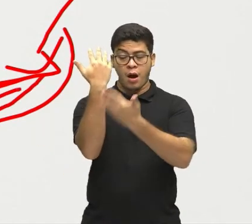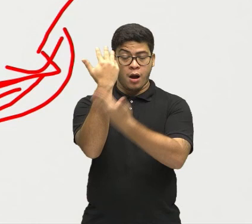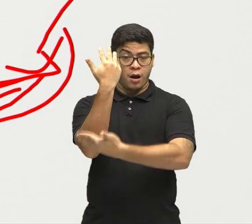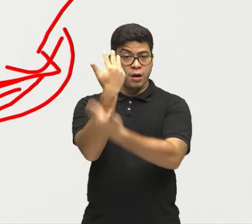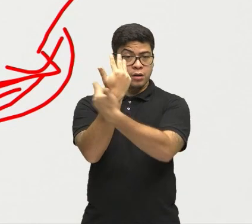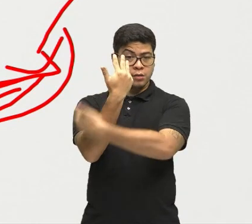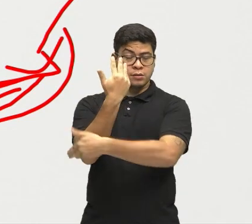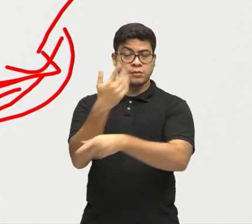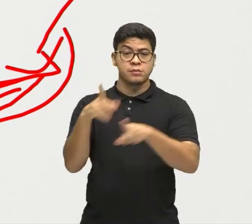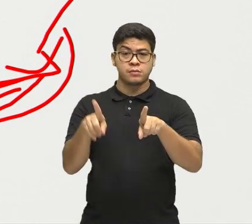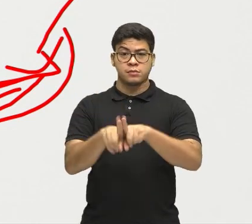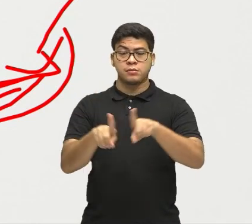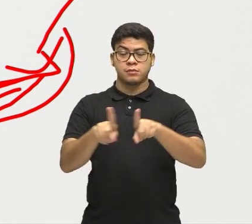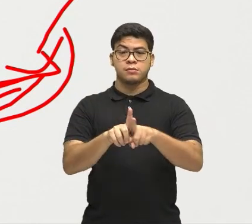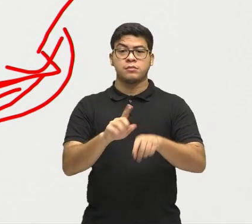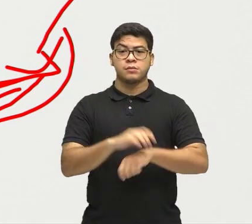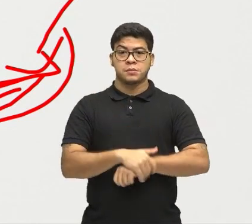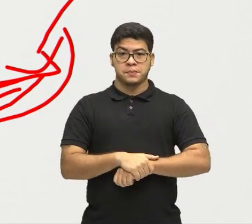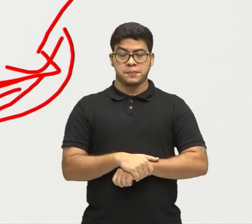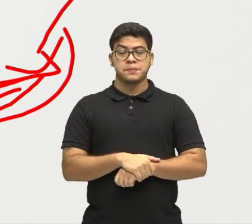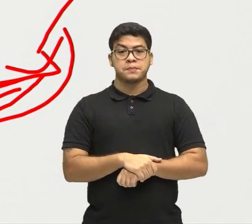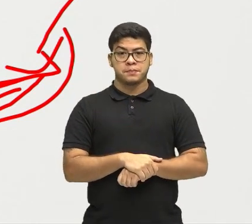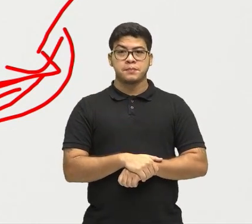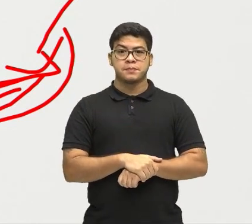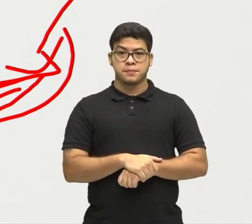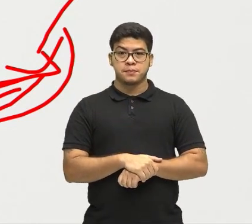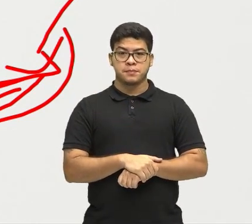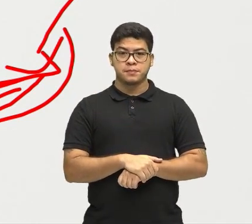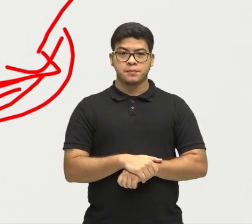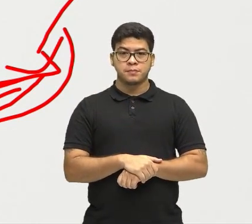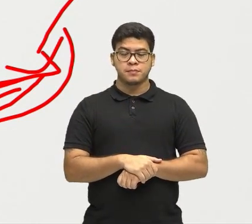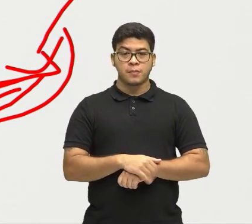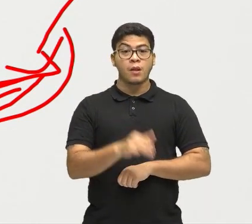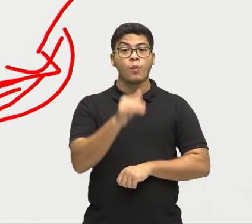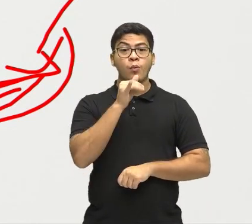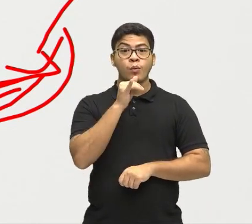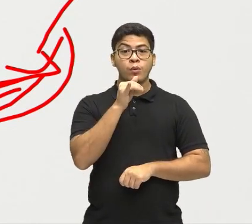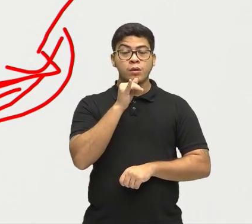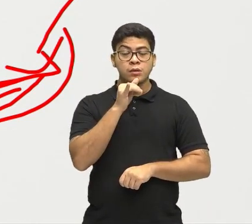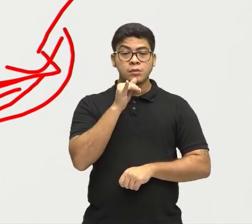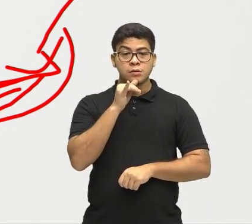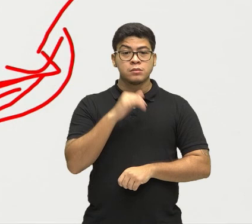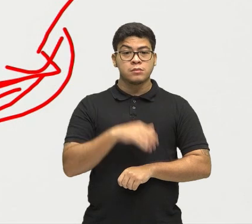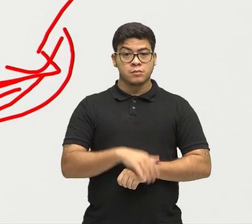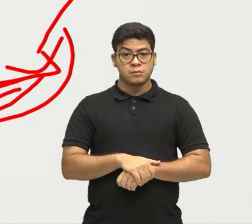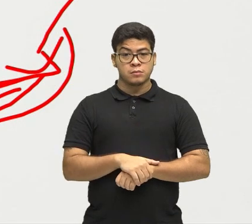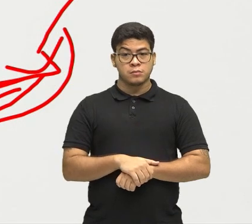Então, esse tipo de nervura são um exemplo de folhas de